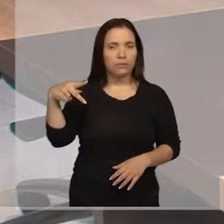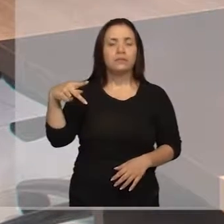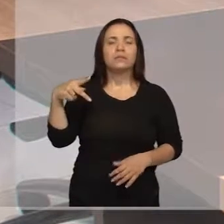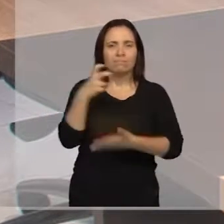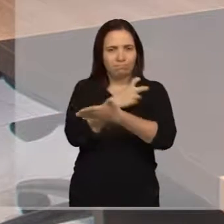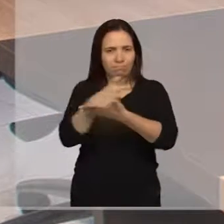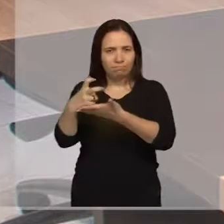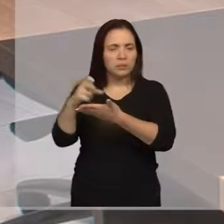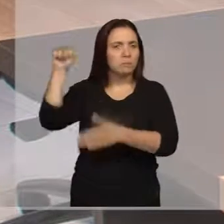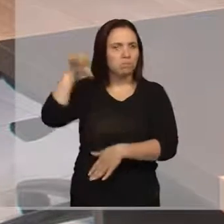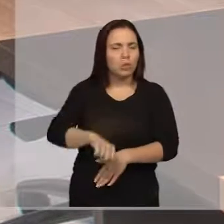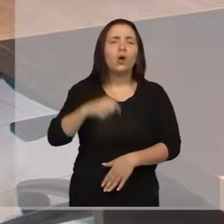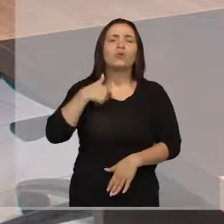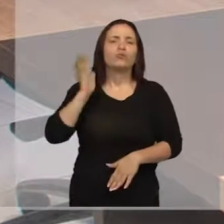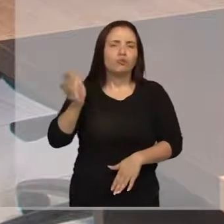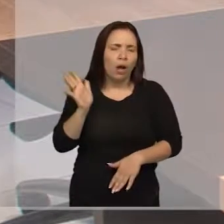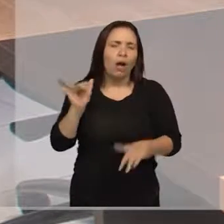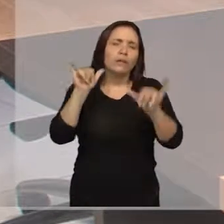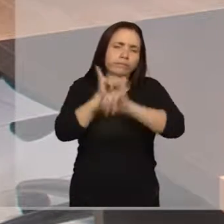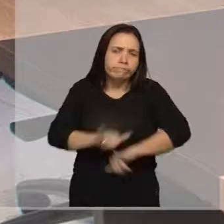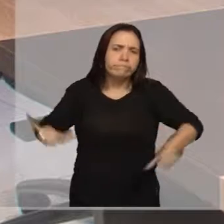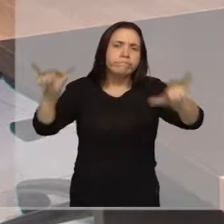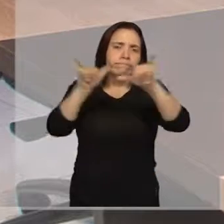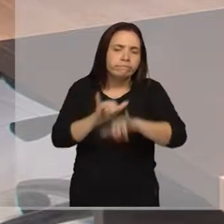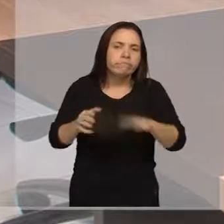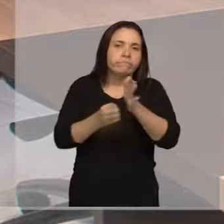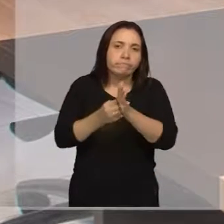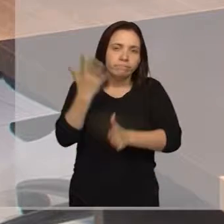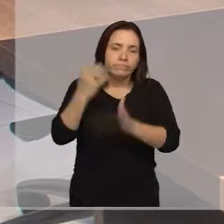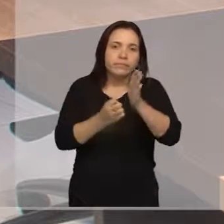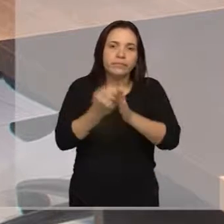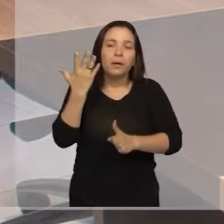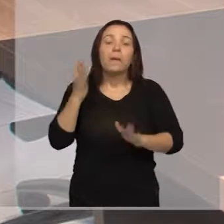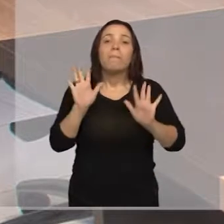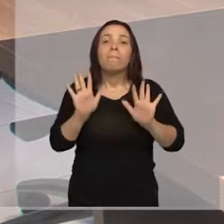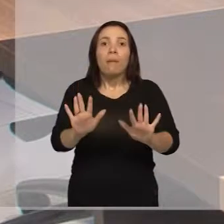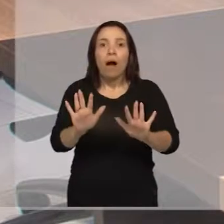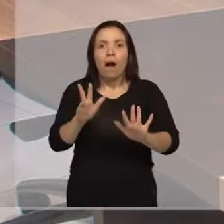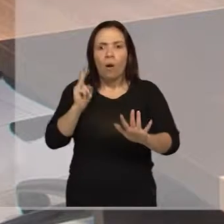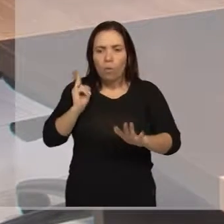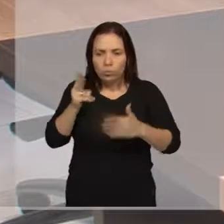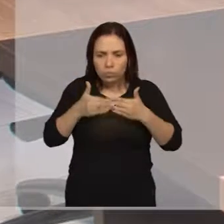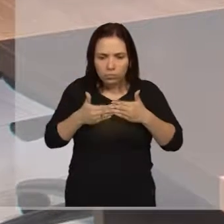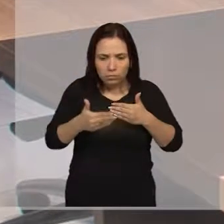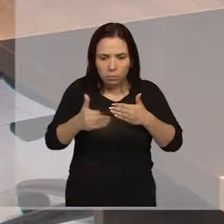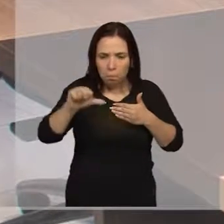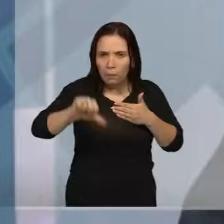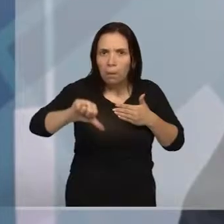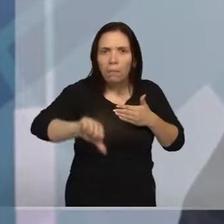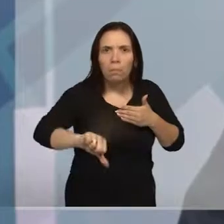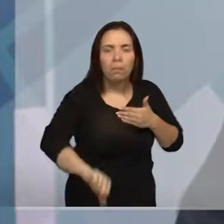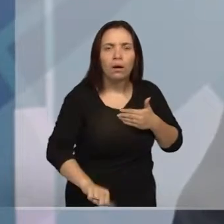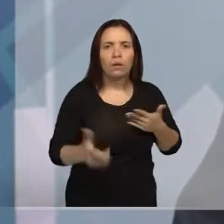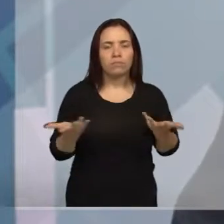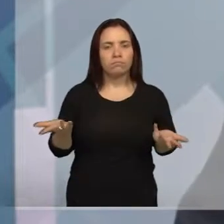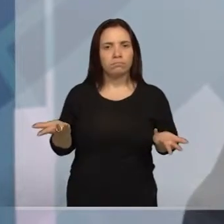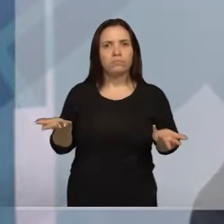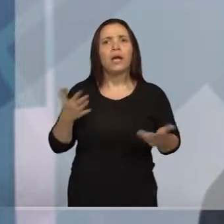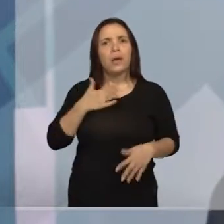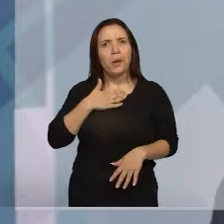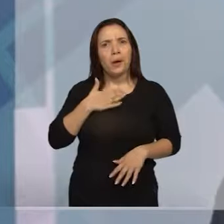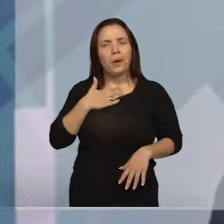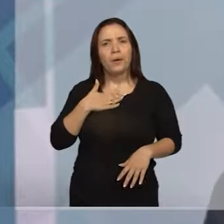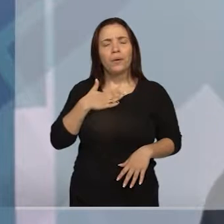né? E falei desde os primeiros dias. Mas nunca pensei que pudesse piorar. Piorou. Né? Acho